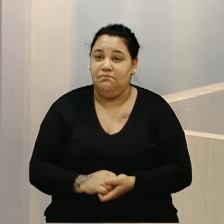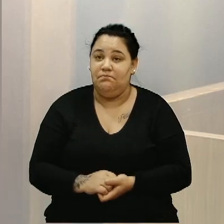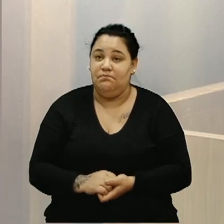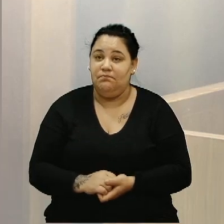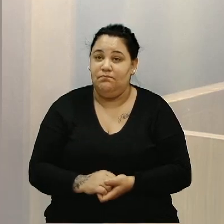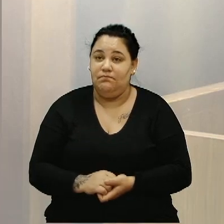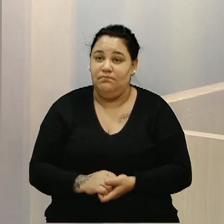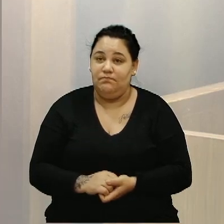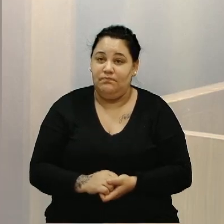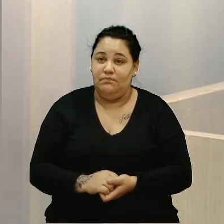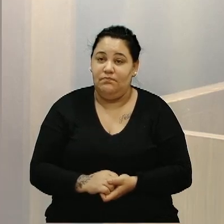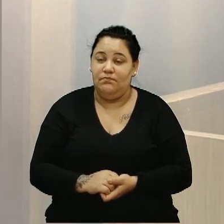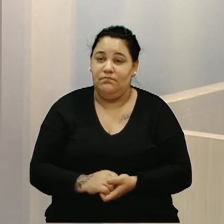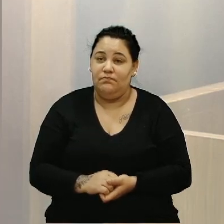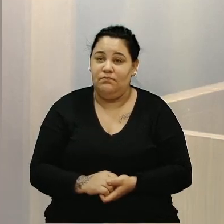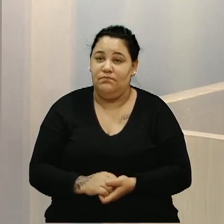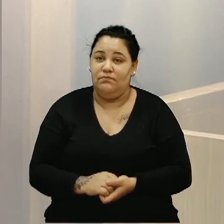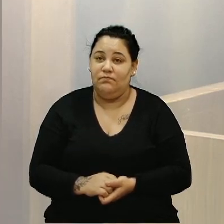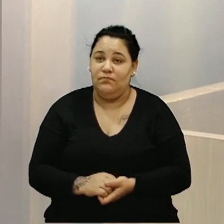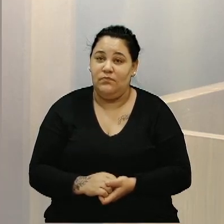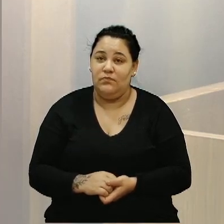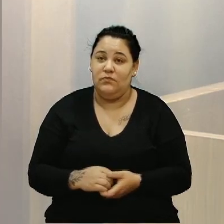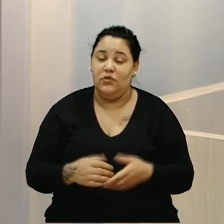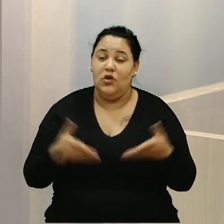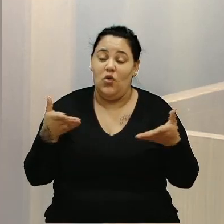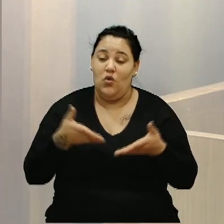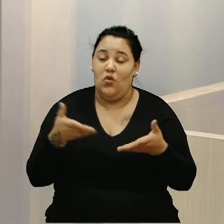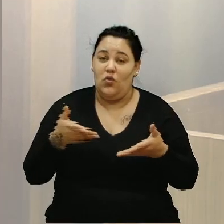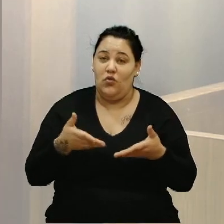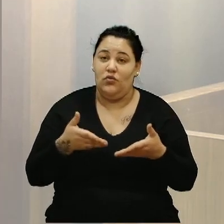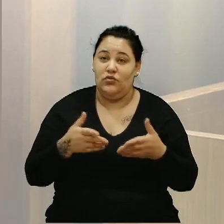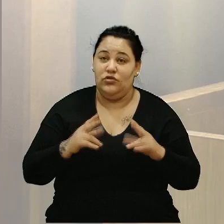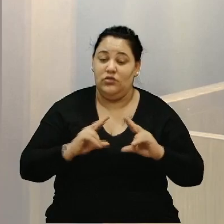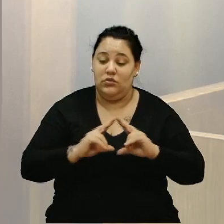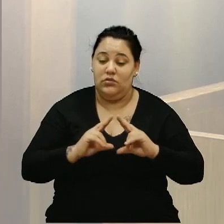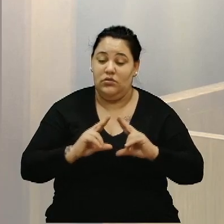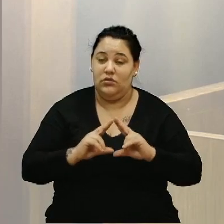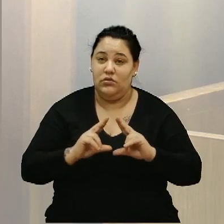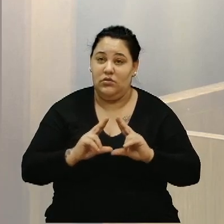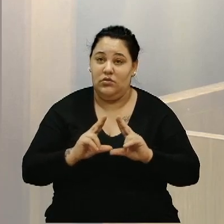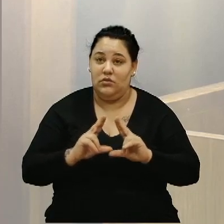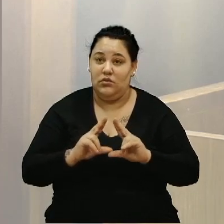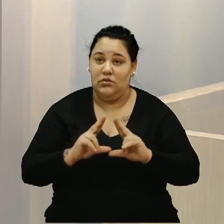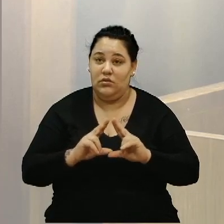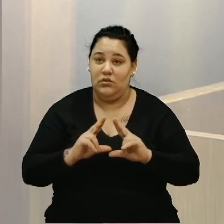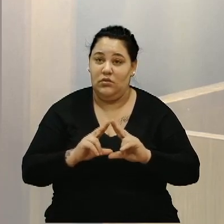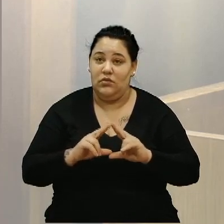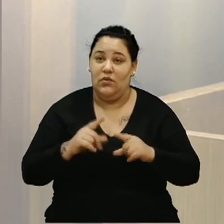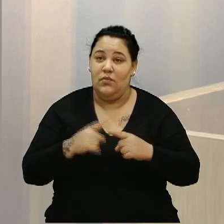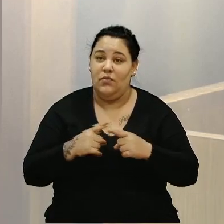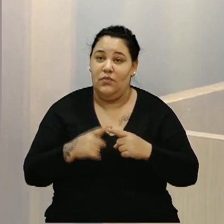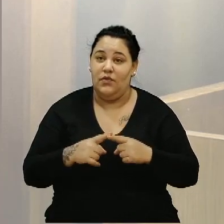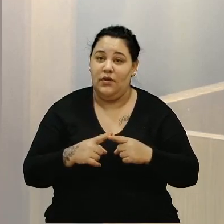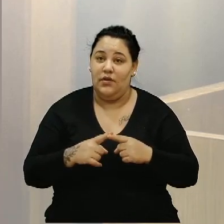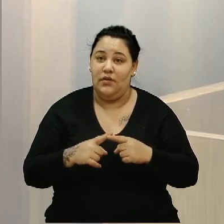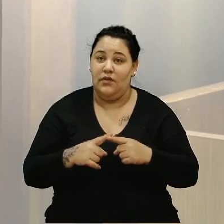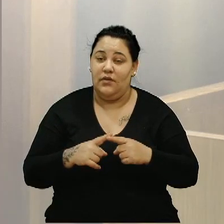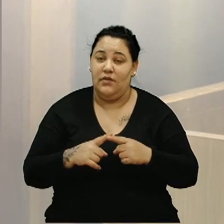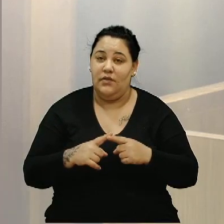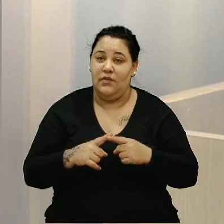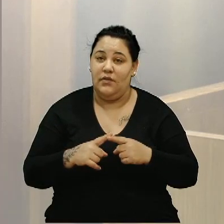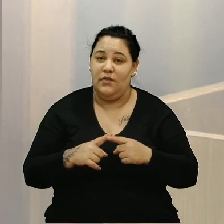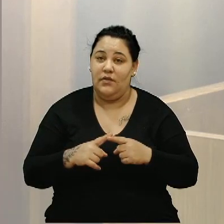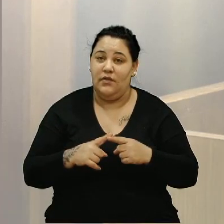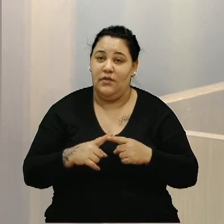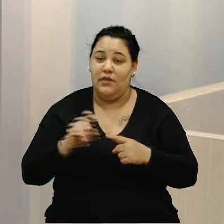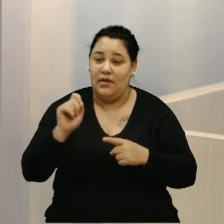E hoje, praticamente, a permanência da Anhanguera, ela se justifica pelo pagamento, pela sublocação do município.